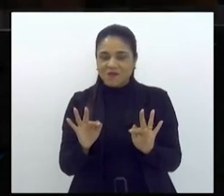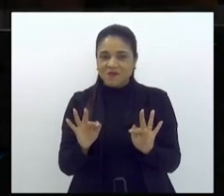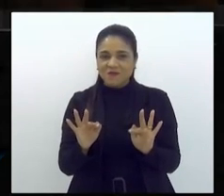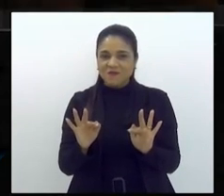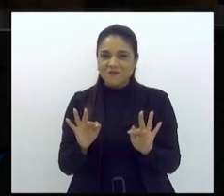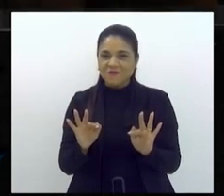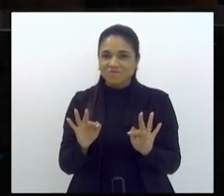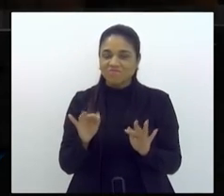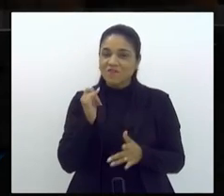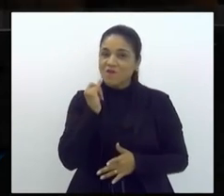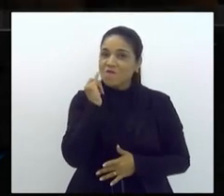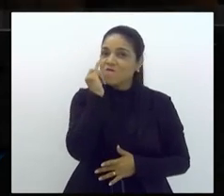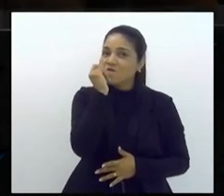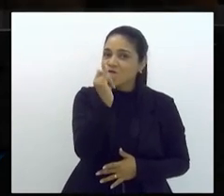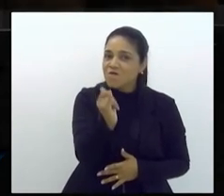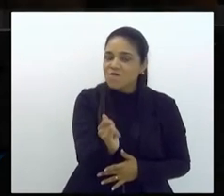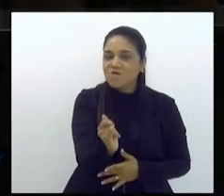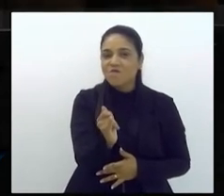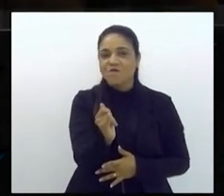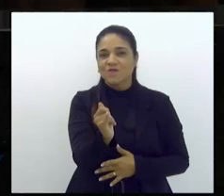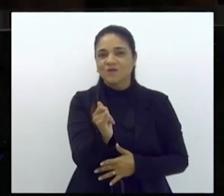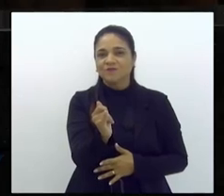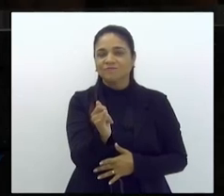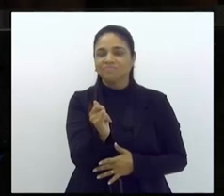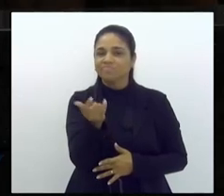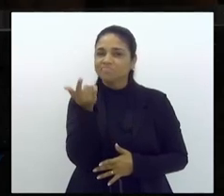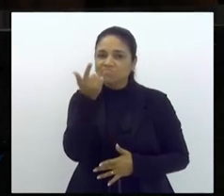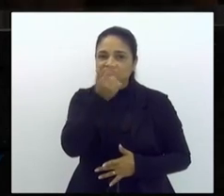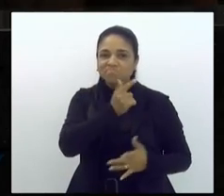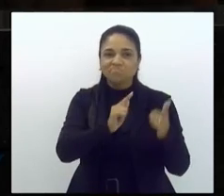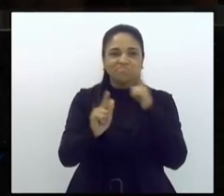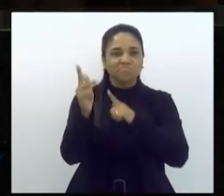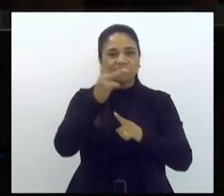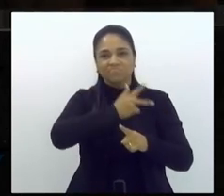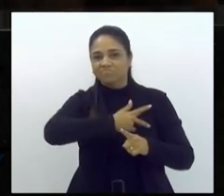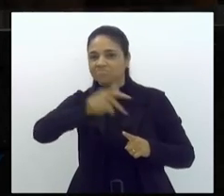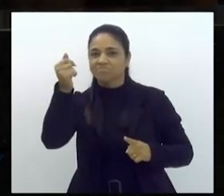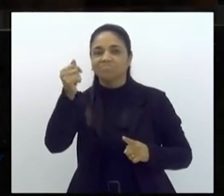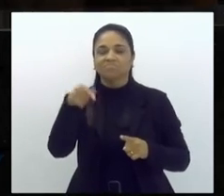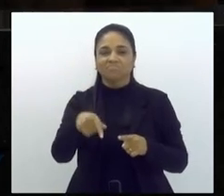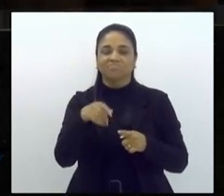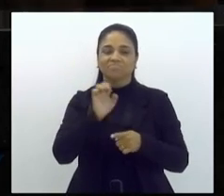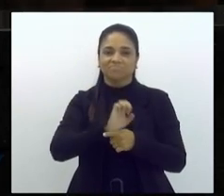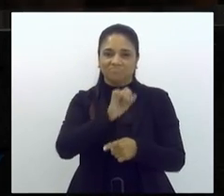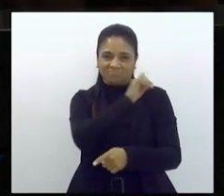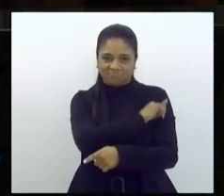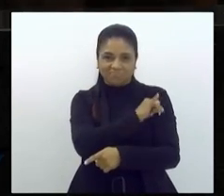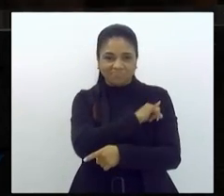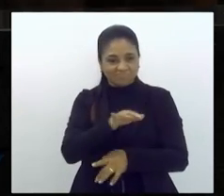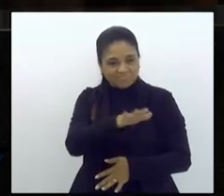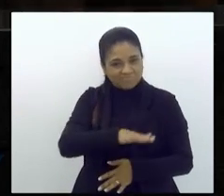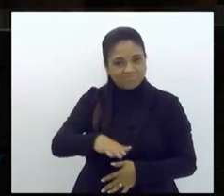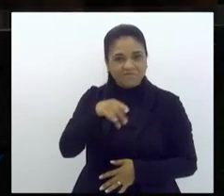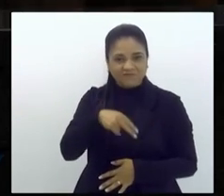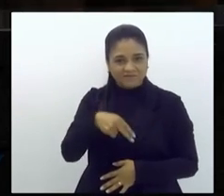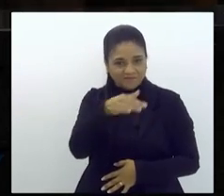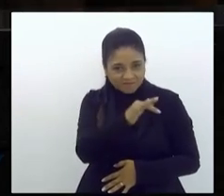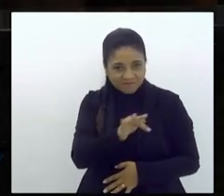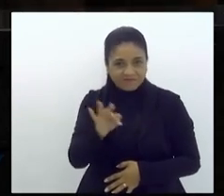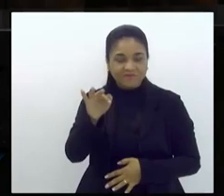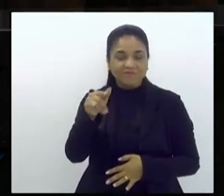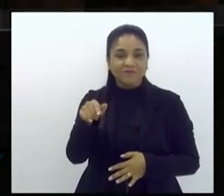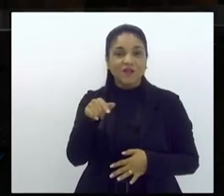lá levando também uma conquista para o Estado do Rio de Janeiro e para aquela localidade uma vez que